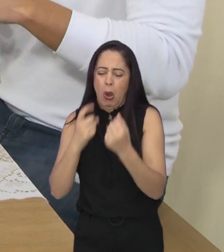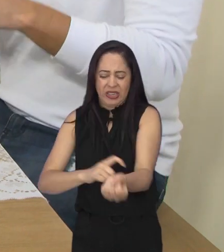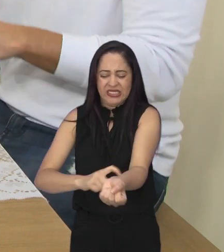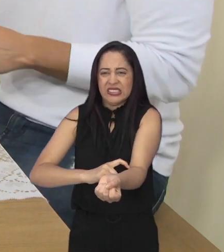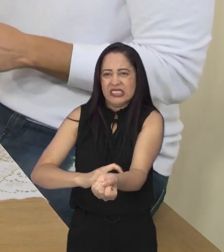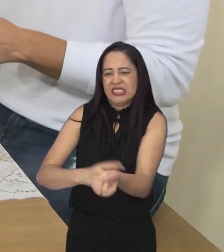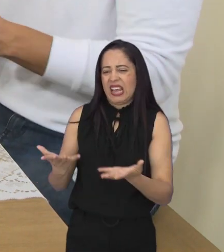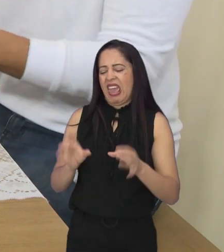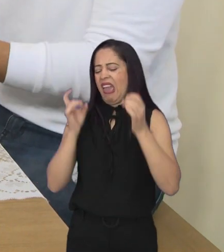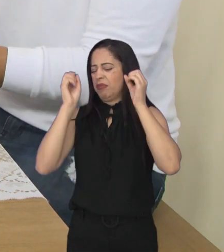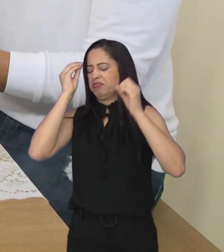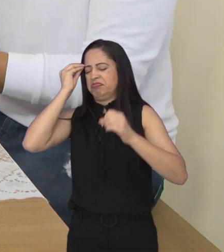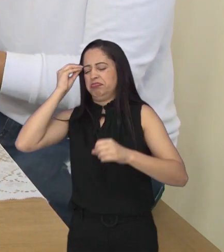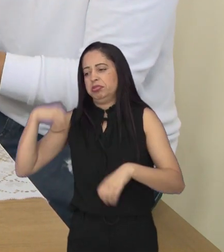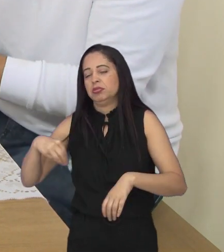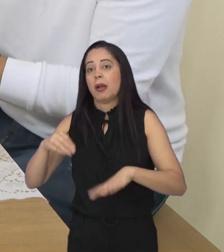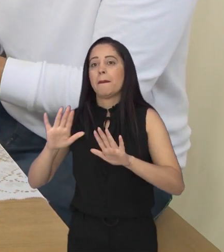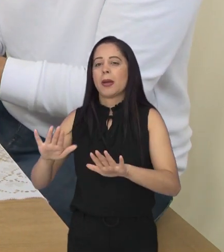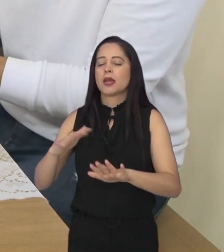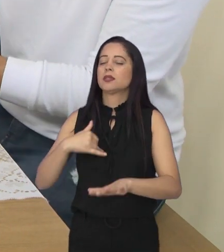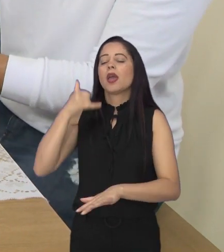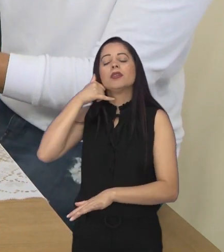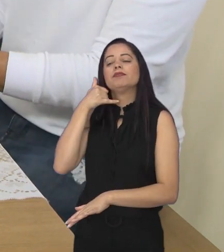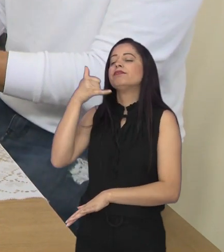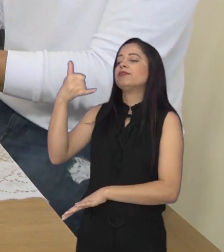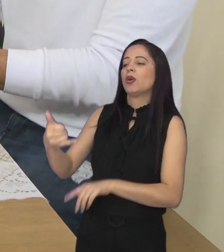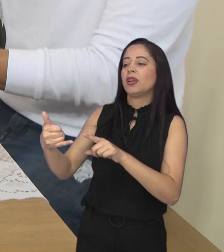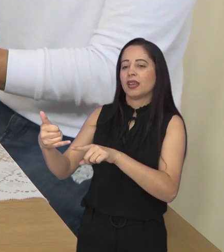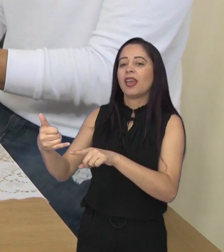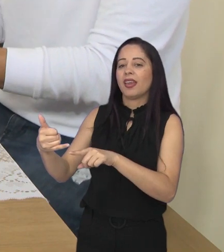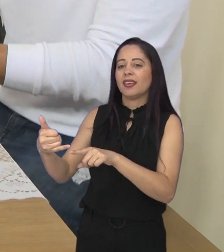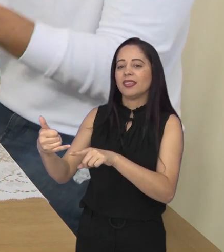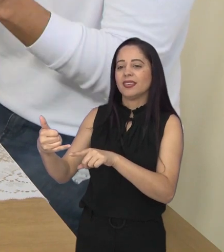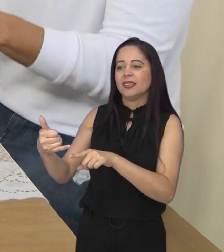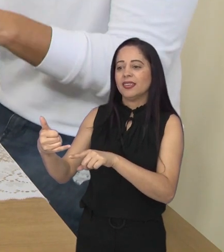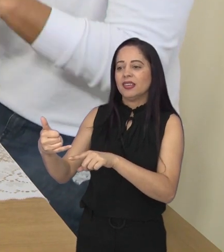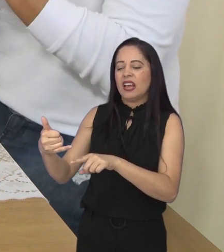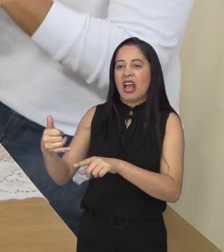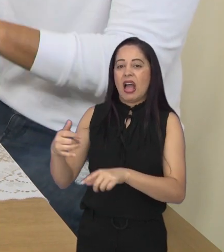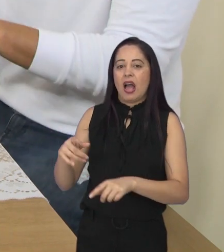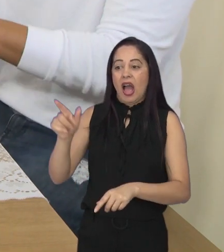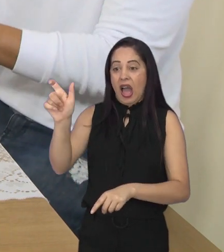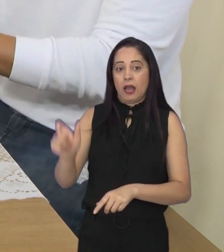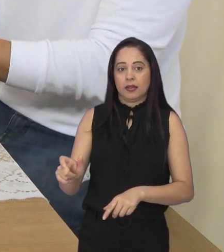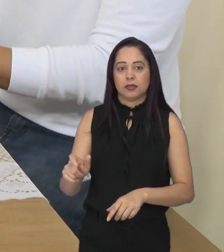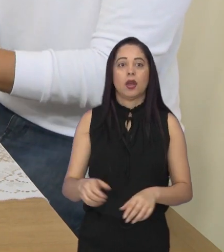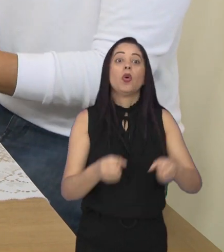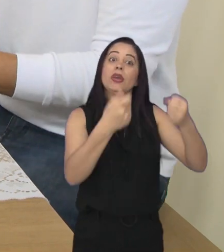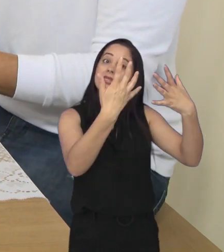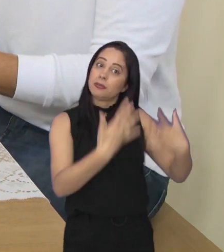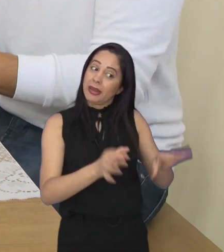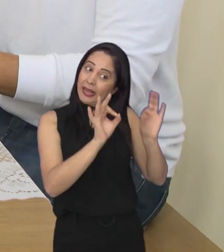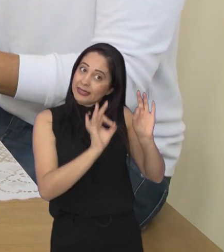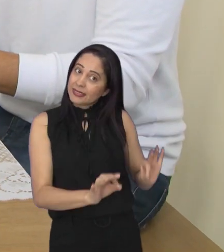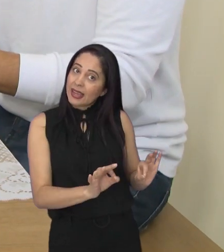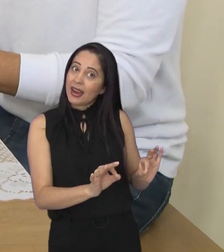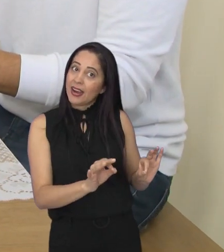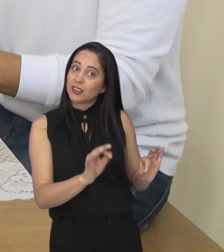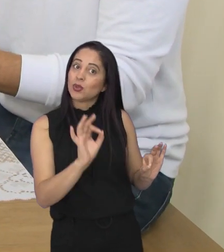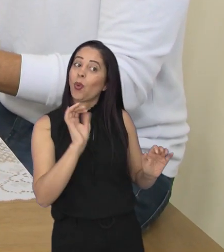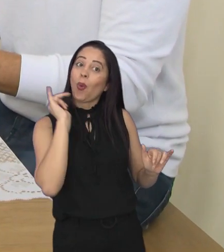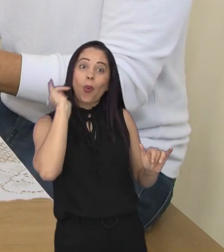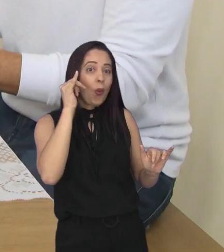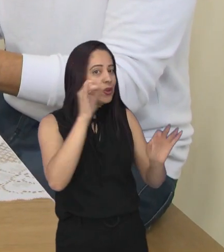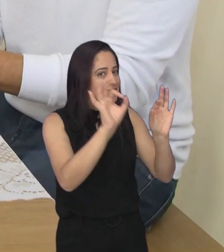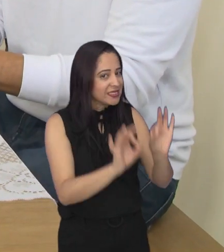nervosa, ela queria desistir de tudo. Até que um belo dia eu liguei pra ela, quando ela ia desistir, jogar a toalha, eu falava, chega. Mas conta direitinho como que foi essa história